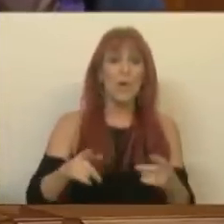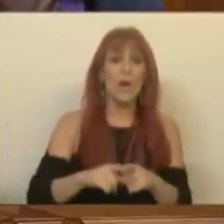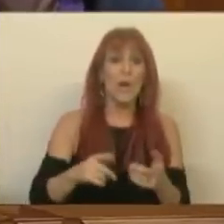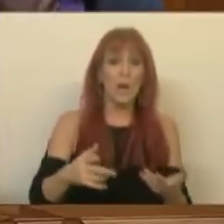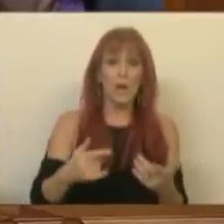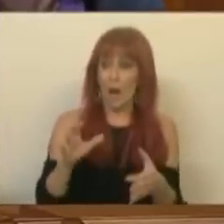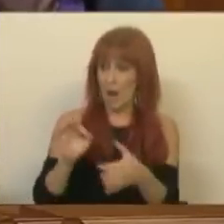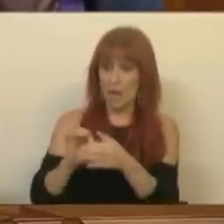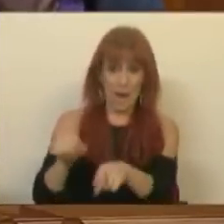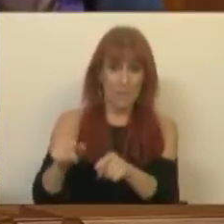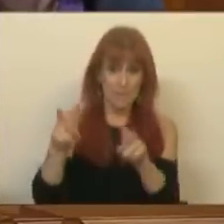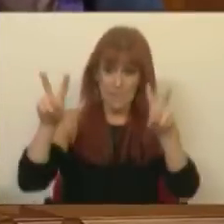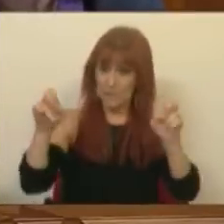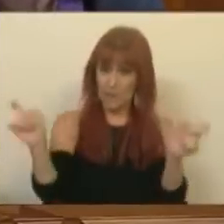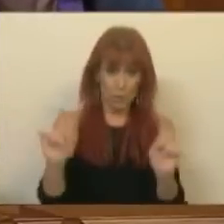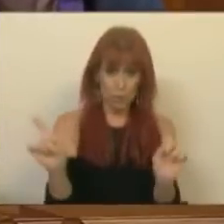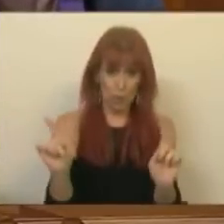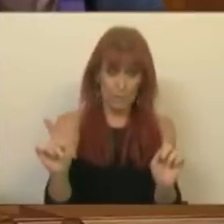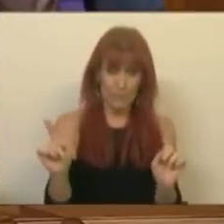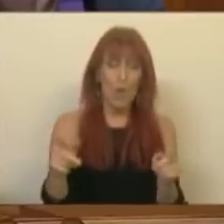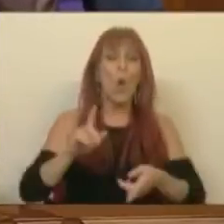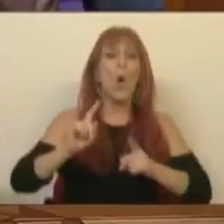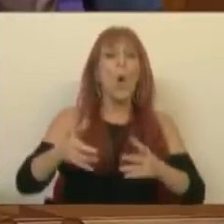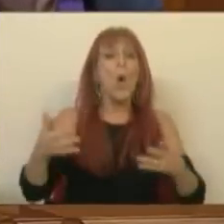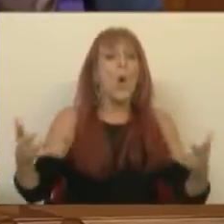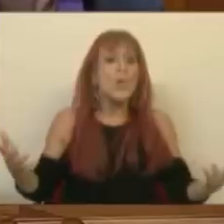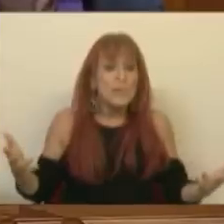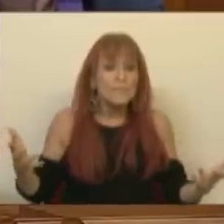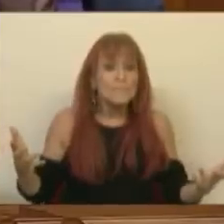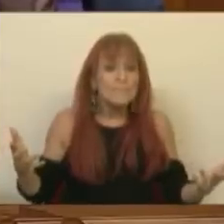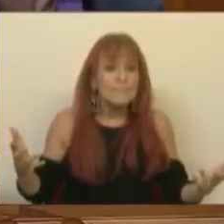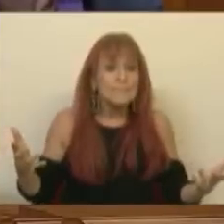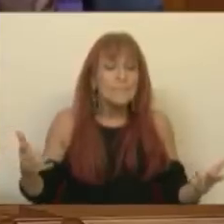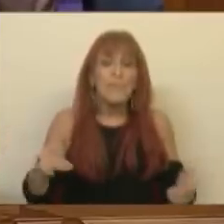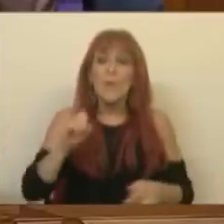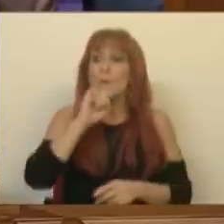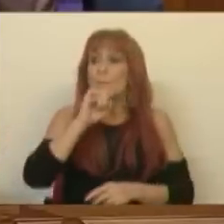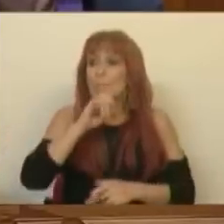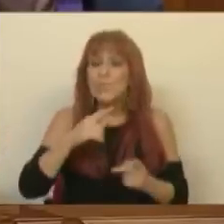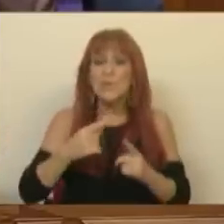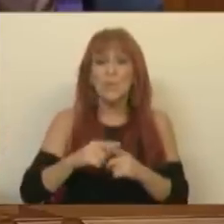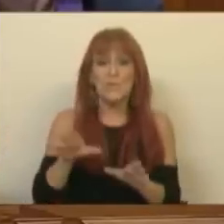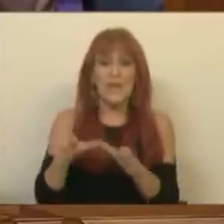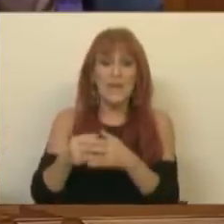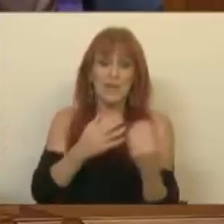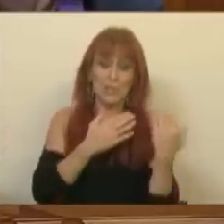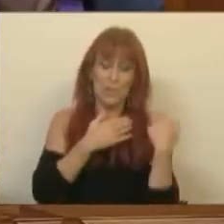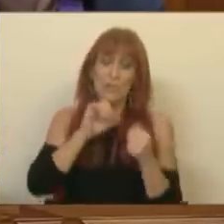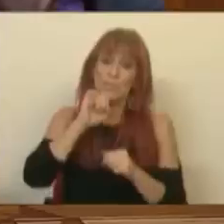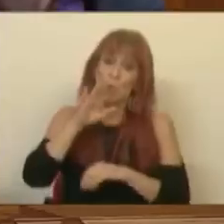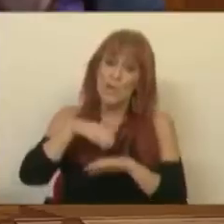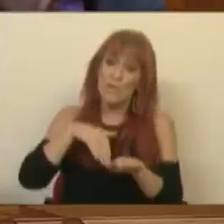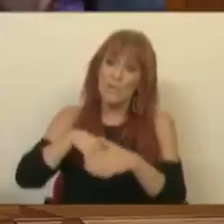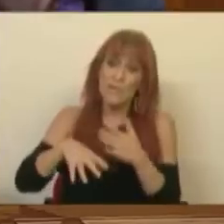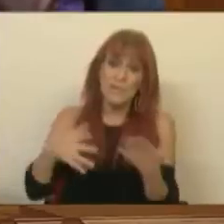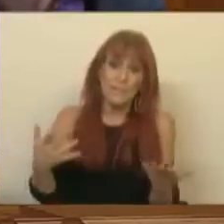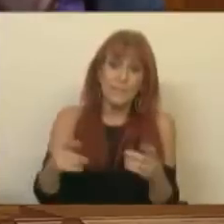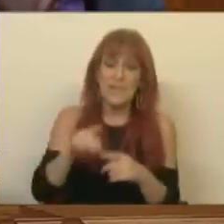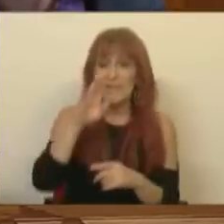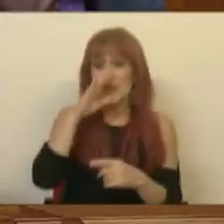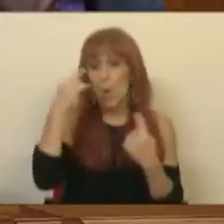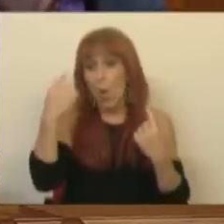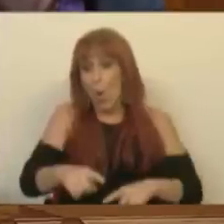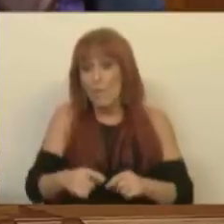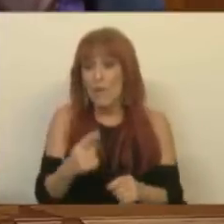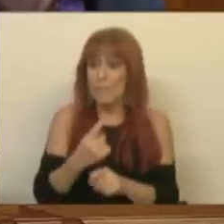relativamente é essa matéria aquilo que eventualmente as entidades competentes poderão fazer é se